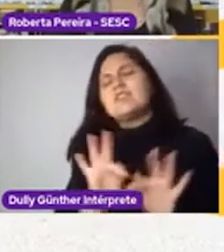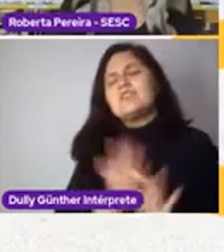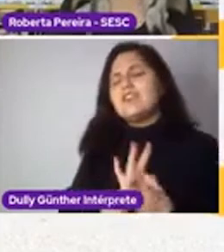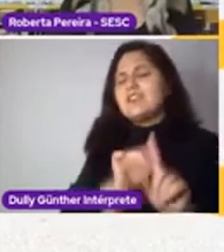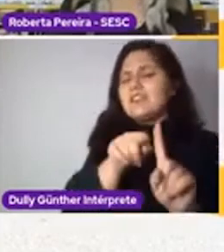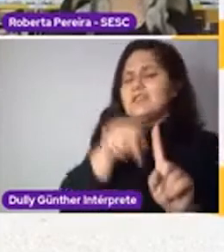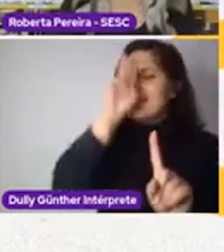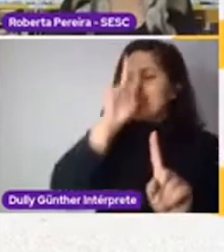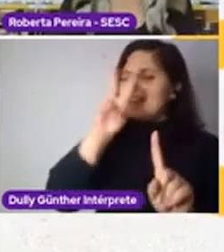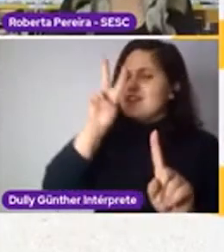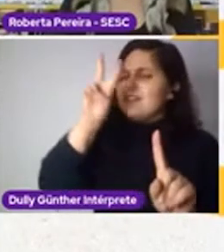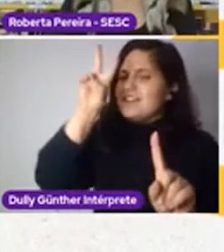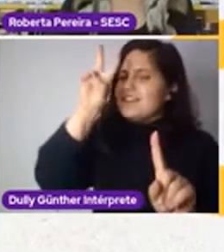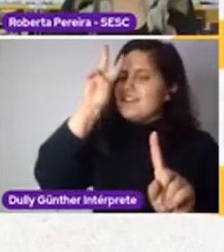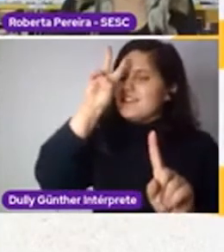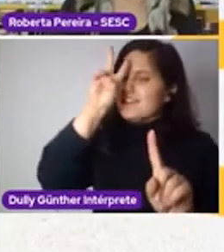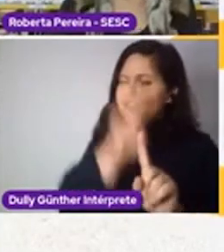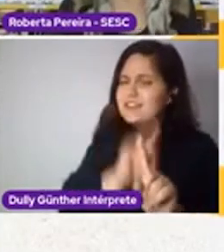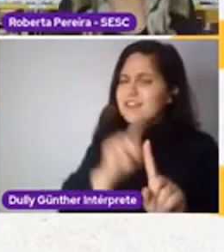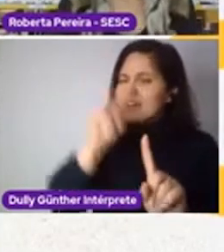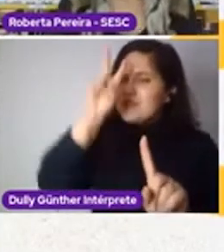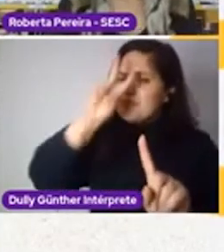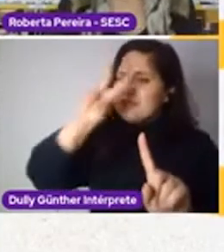Você vai lembrar,